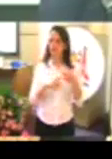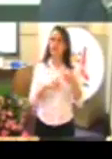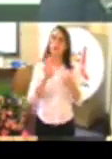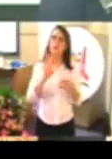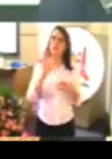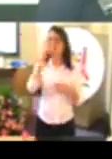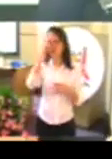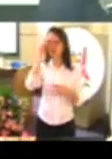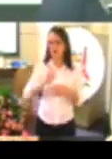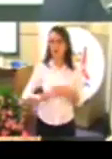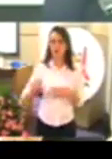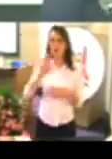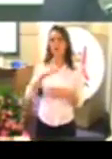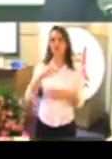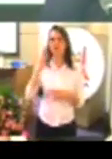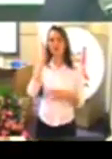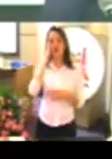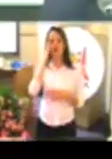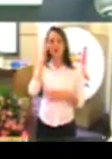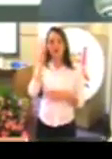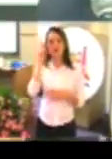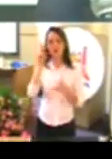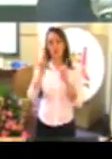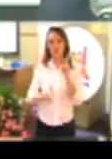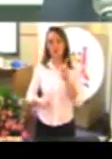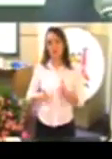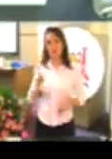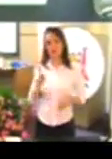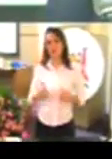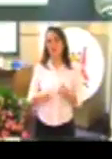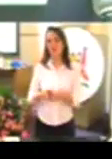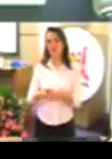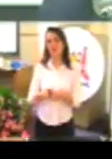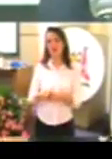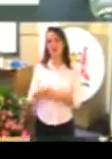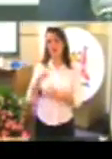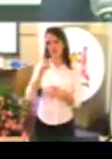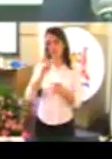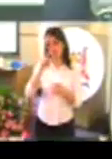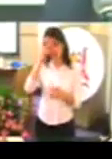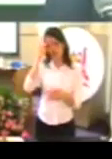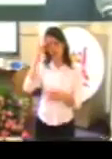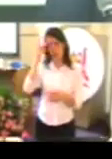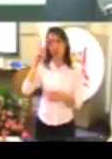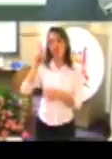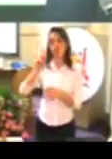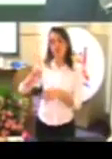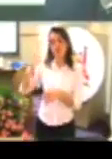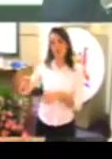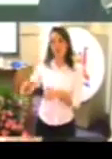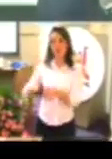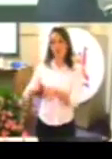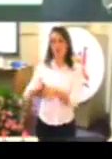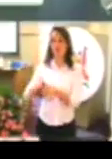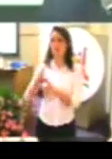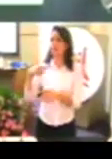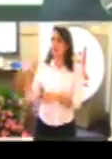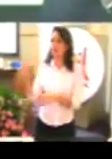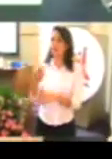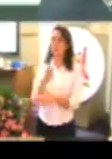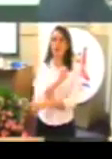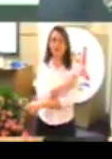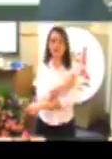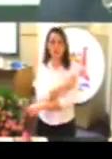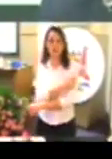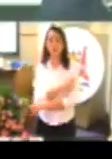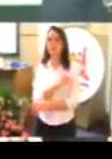grande maioria da nossa população, dos nossos cidadãos, dos nossos professores, dos nossos